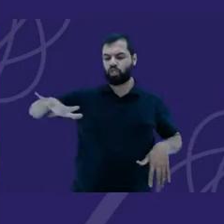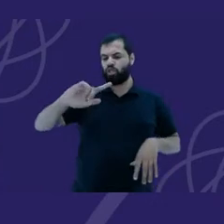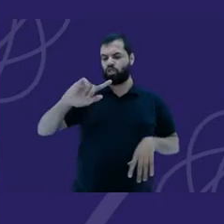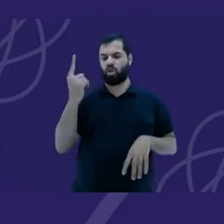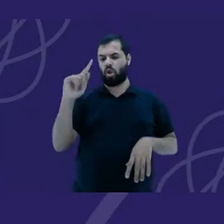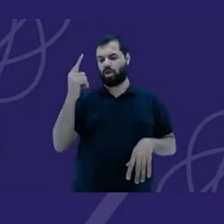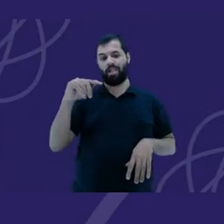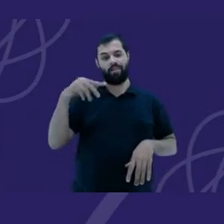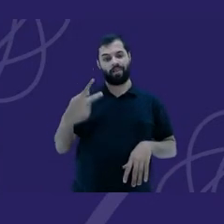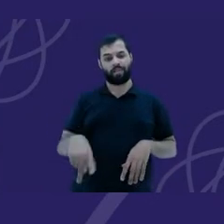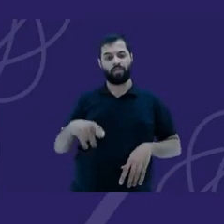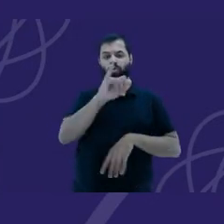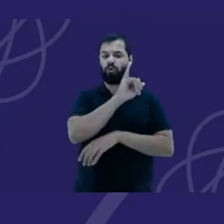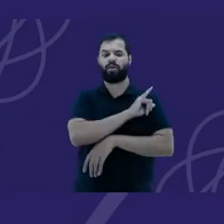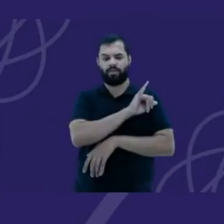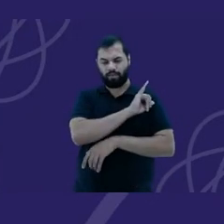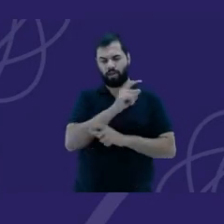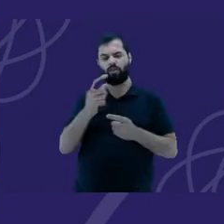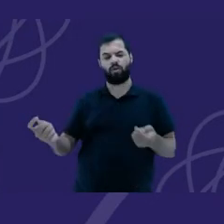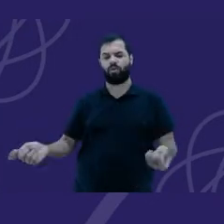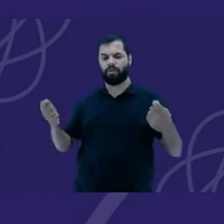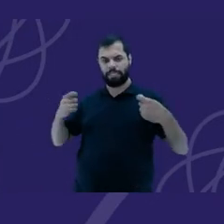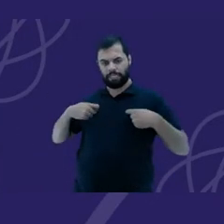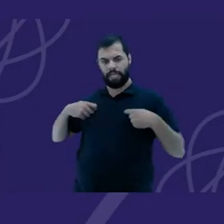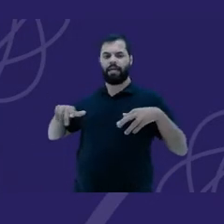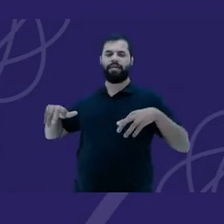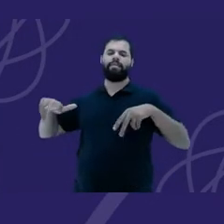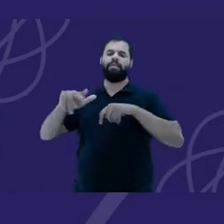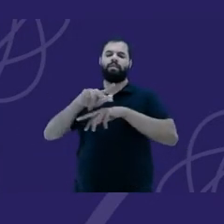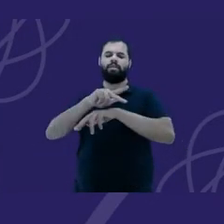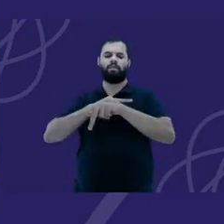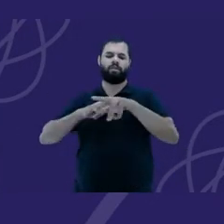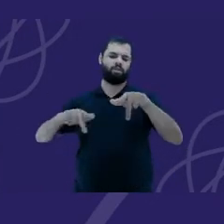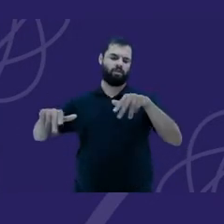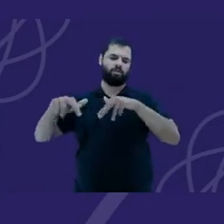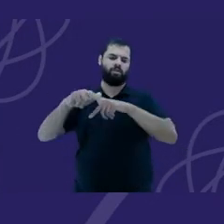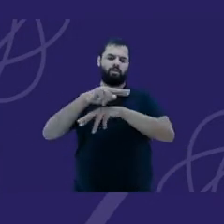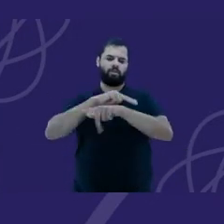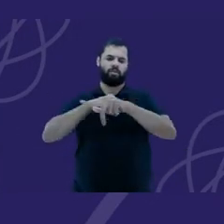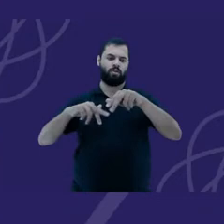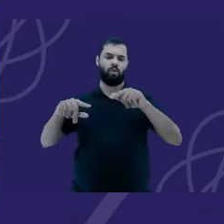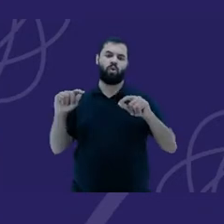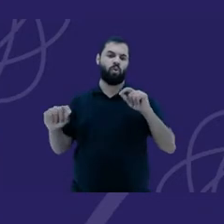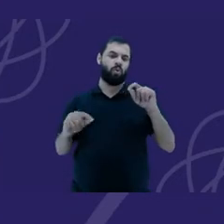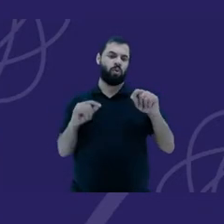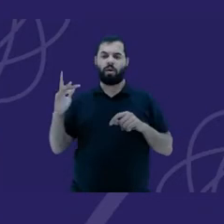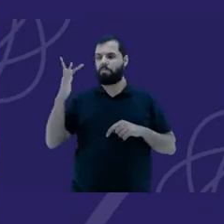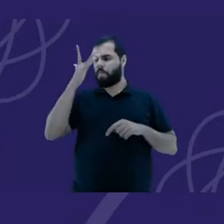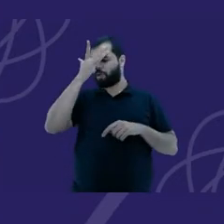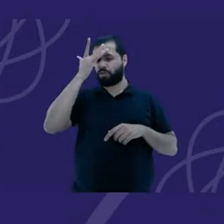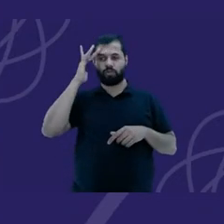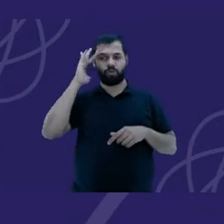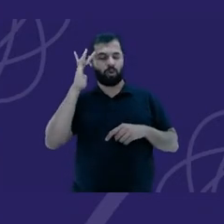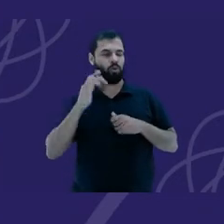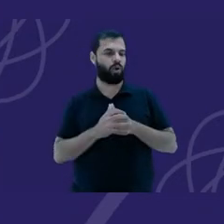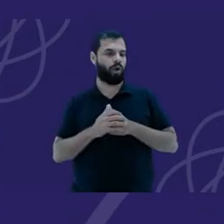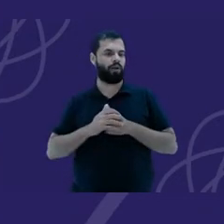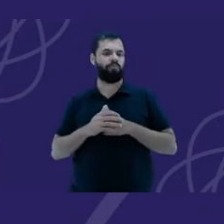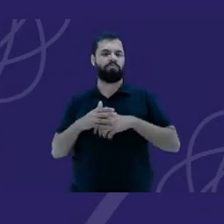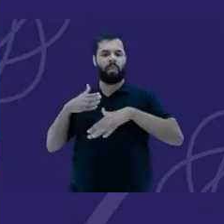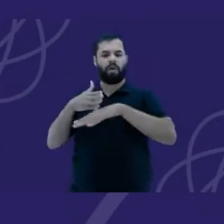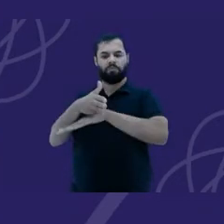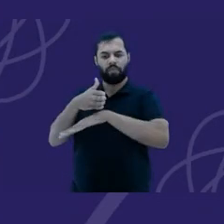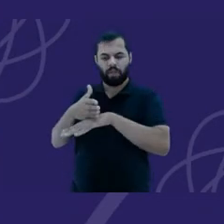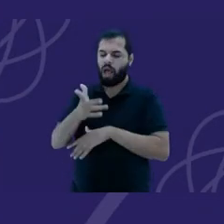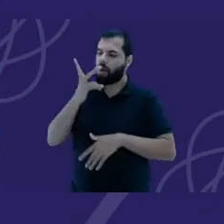nos remete a isso, tá? Que é essa questão, né, de que as pessoas convergem, né? E aí o